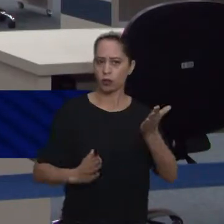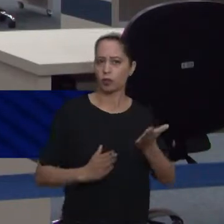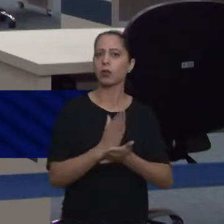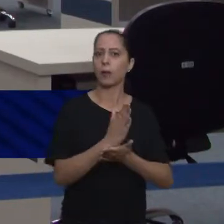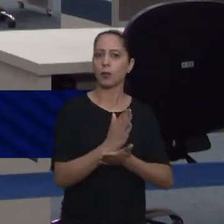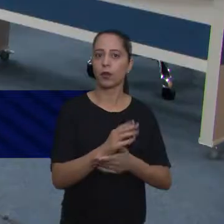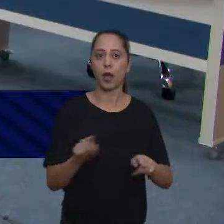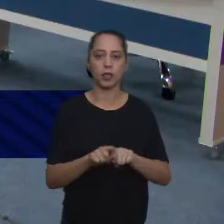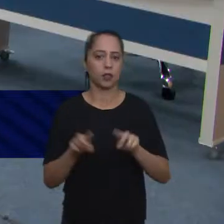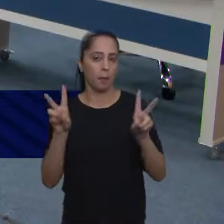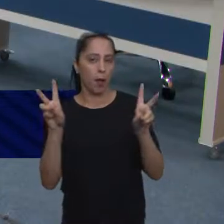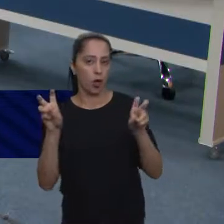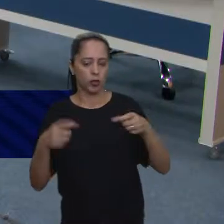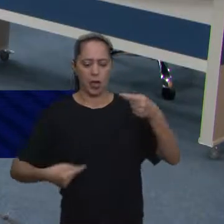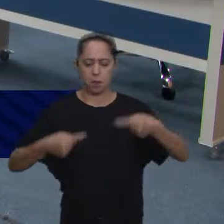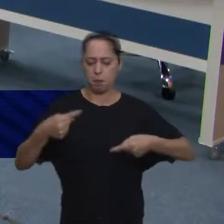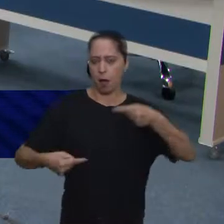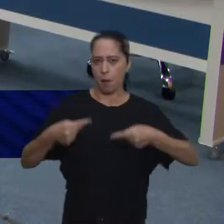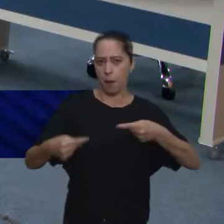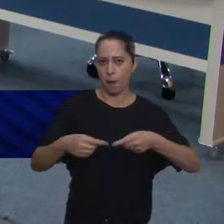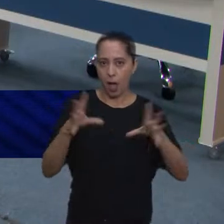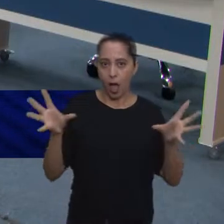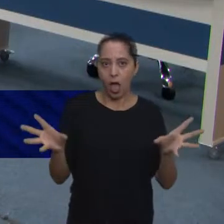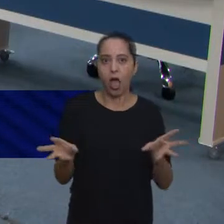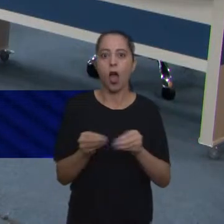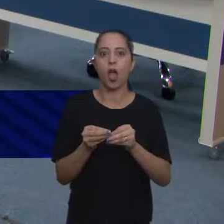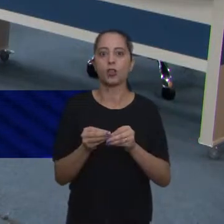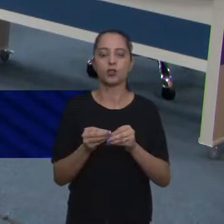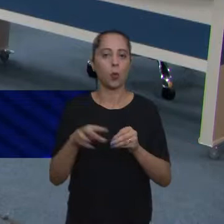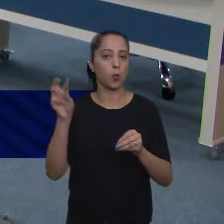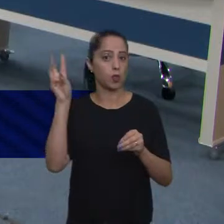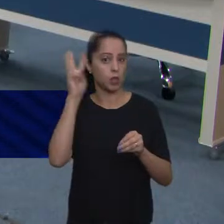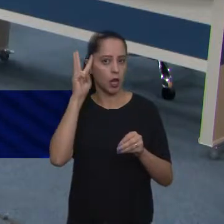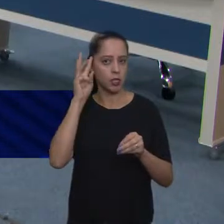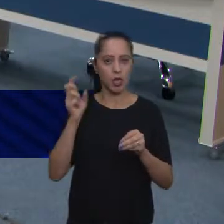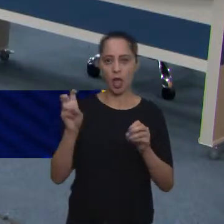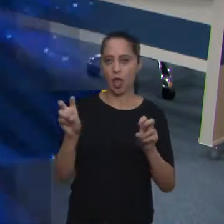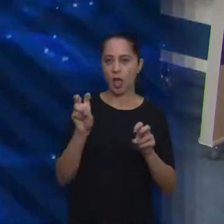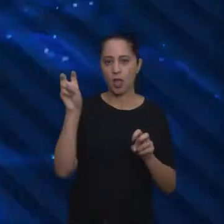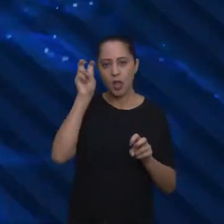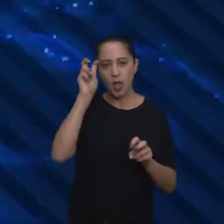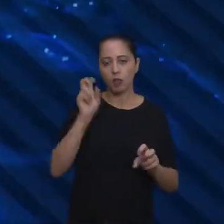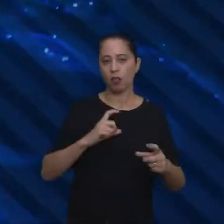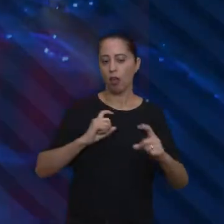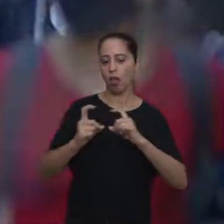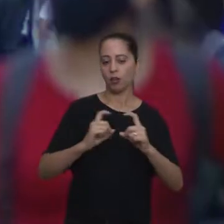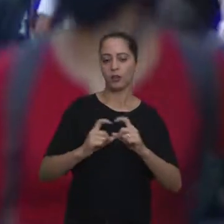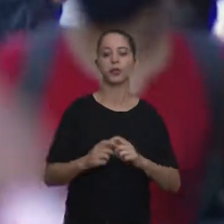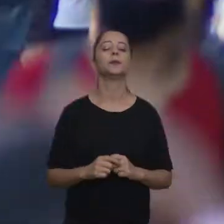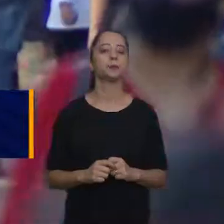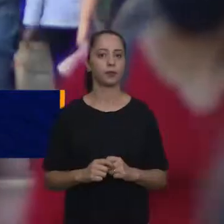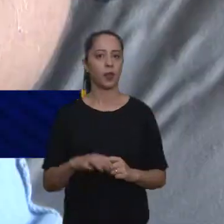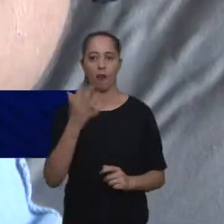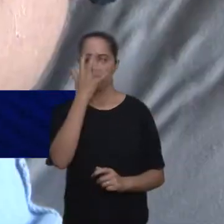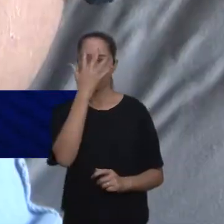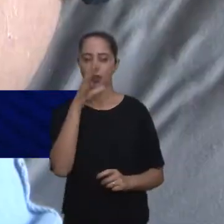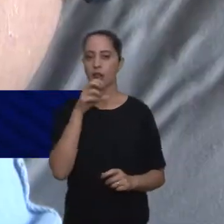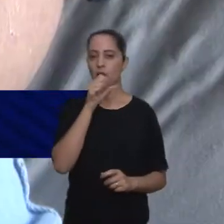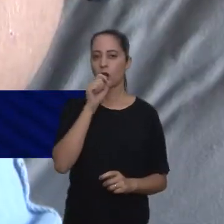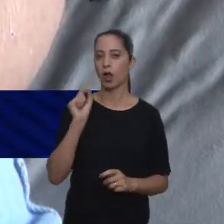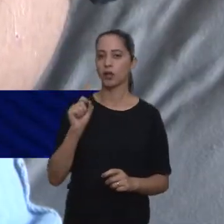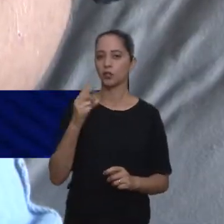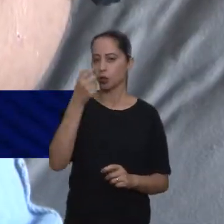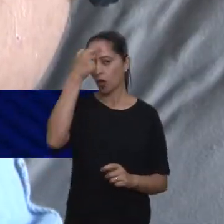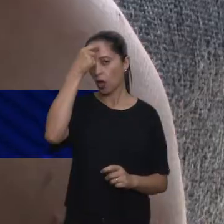pelos vereadores e os assuntos debatidos nos resumos das sessões de terça e quinta. E Fevereiro Laranja, campanha